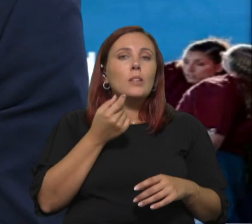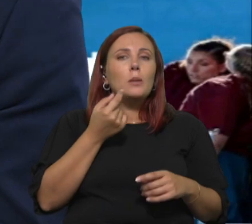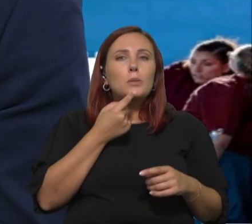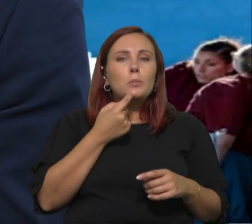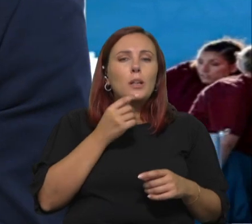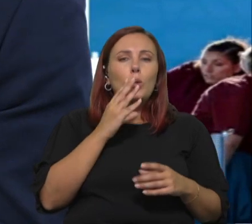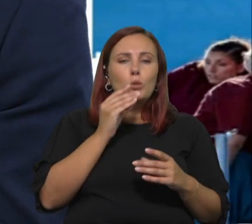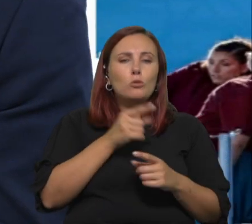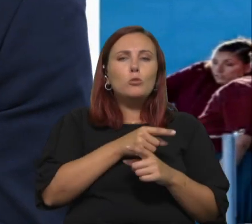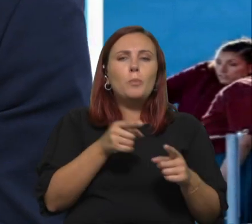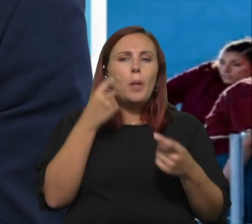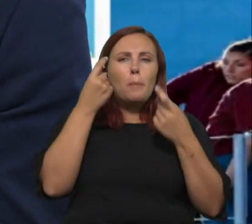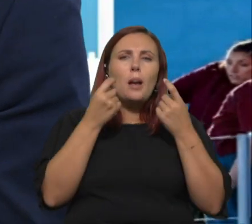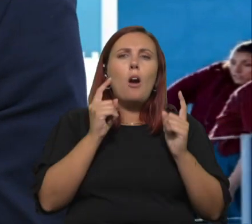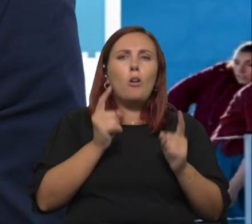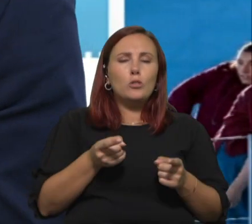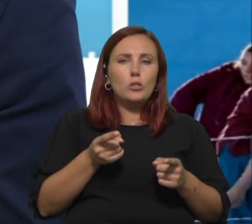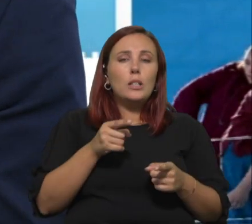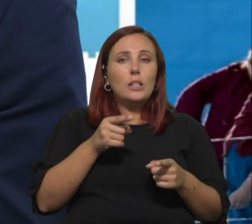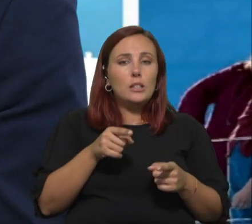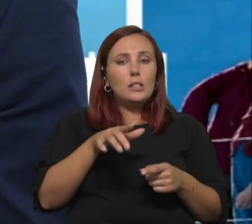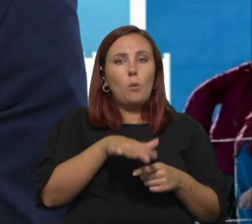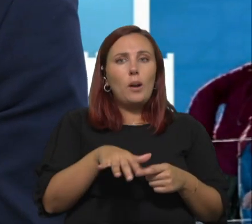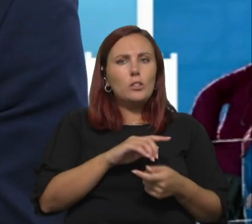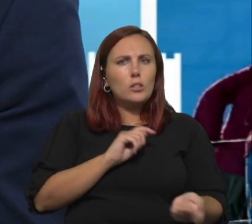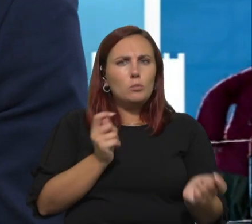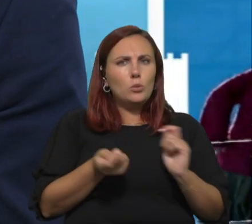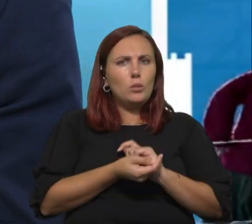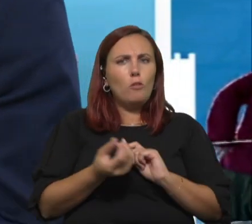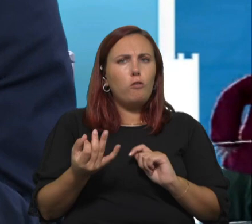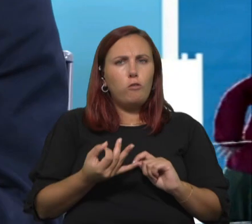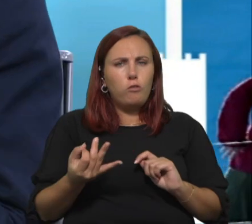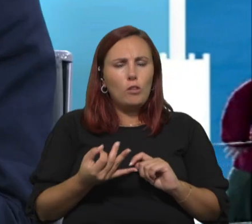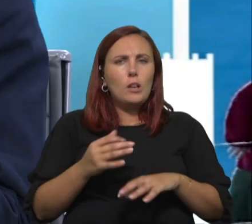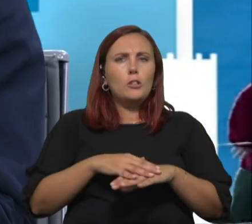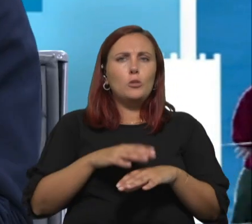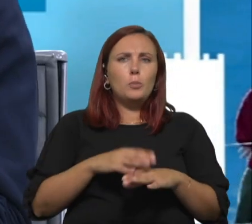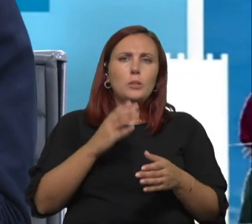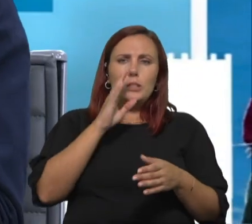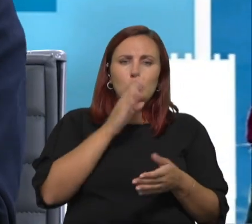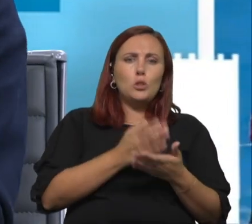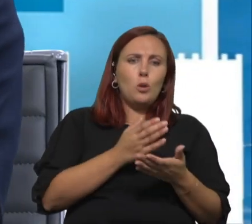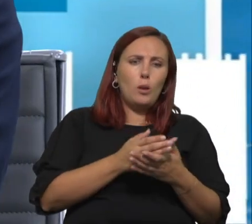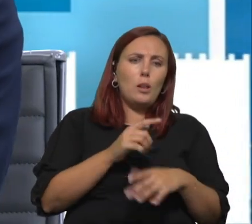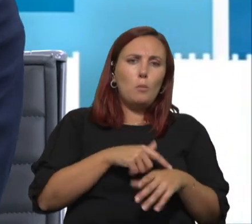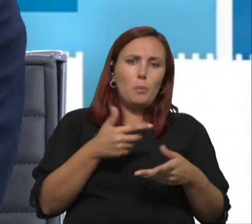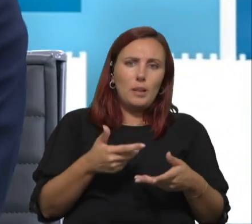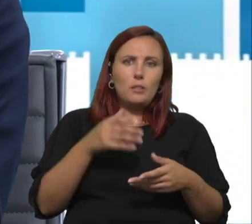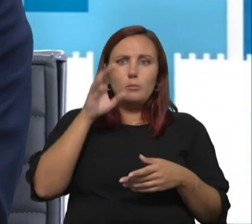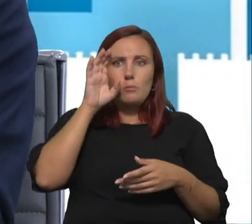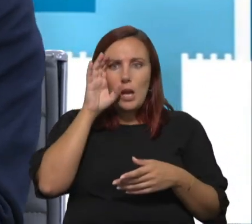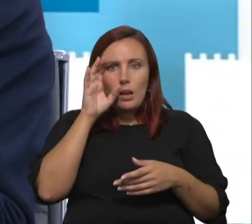E são esses espaços transformadores? Ou podem ser espaços transformadores, não há absolutamente dúvida nenhuma disso. Não é? Uma escola que cria momentos de escuta